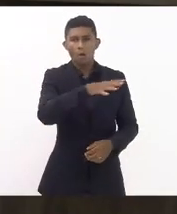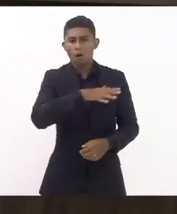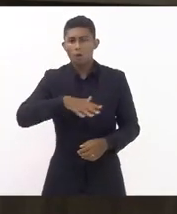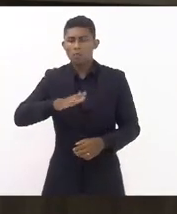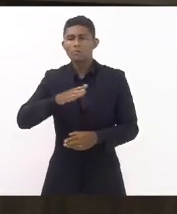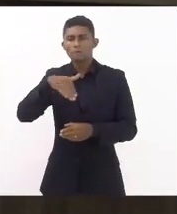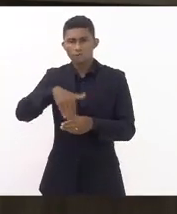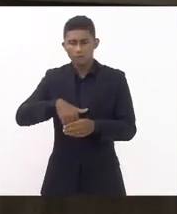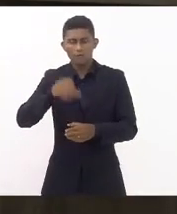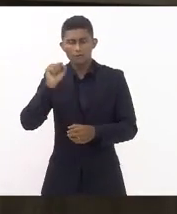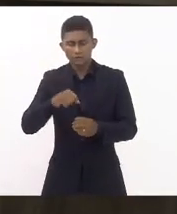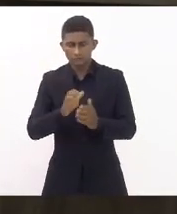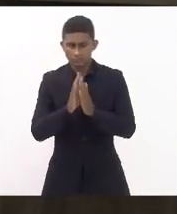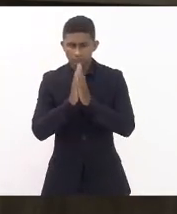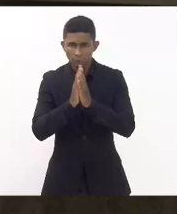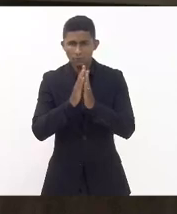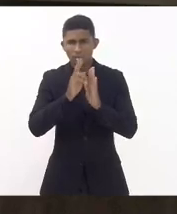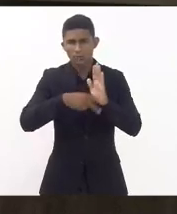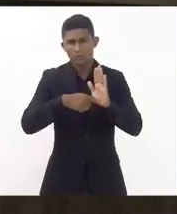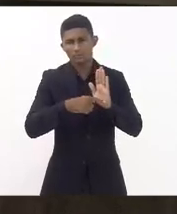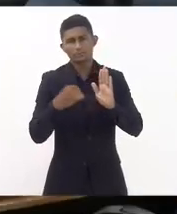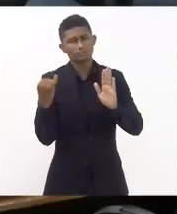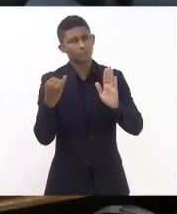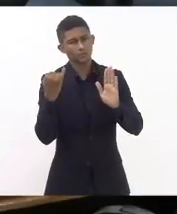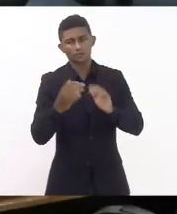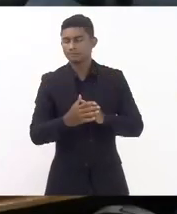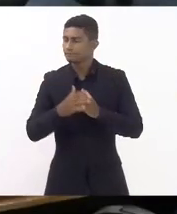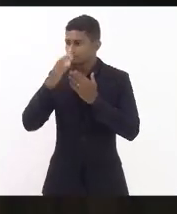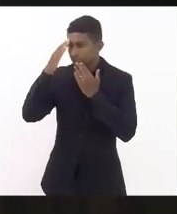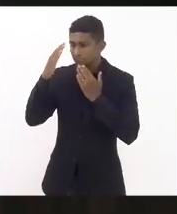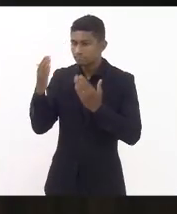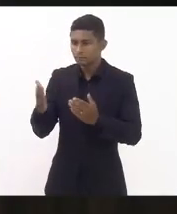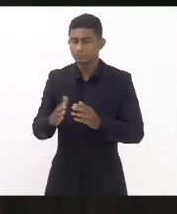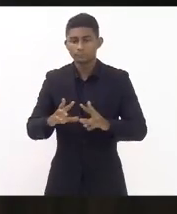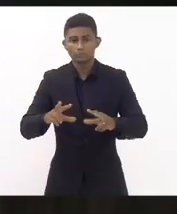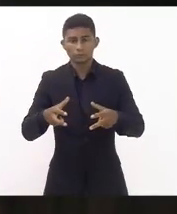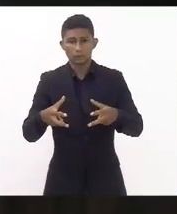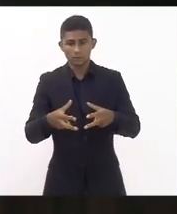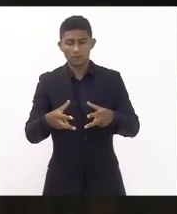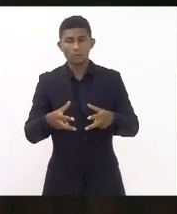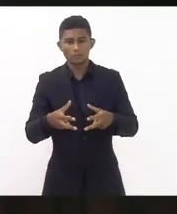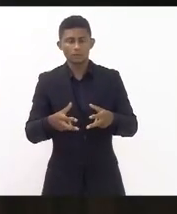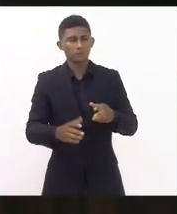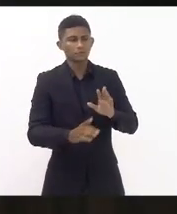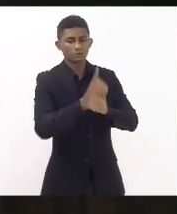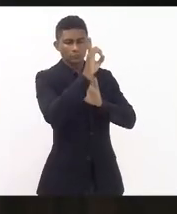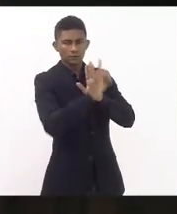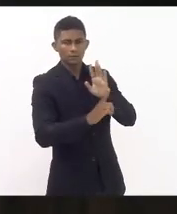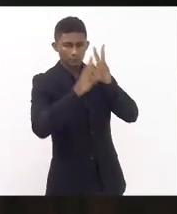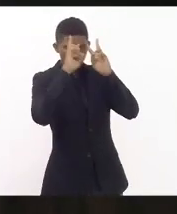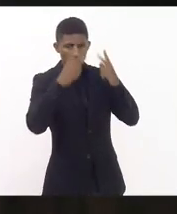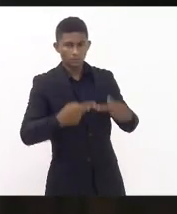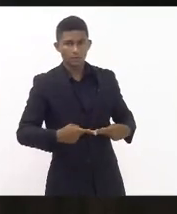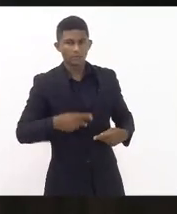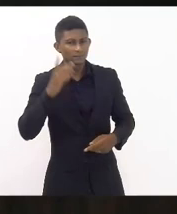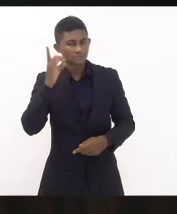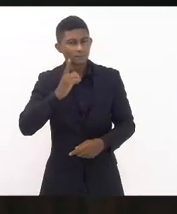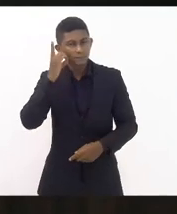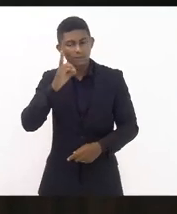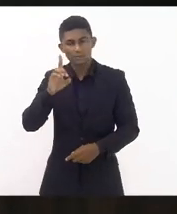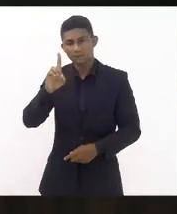esse tão importante projeto. Obrigada. Obrigada, deputada. Pela Comissão de Defesa dos Direitos Humanos e Cidadania, deputada Dani